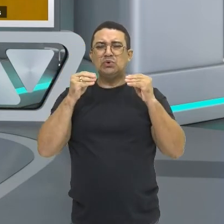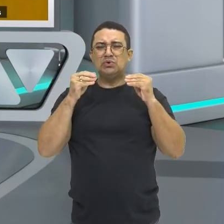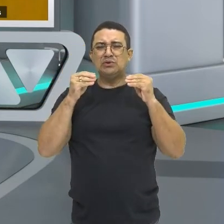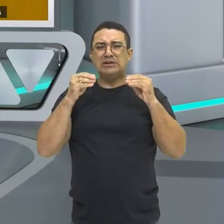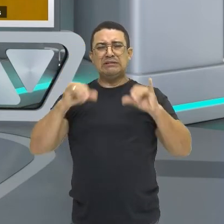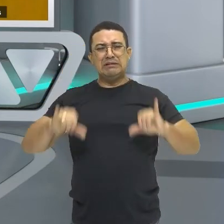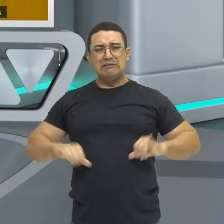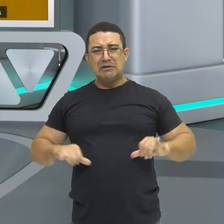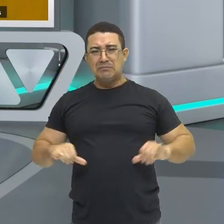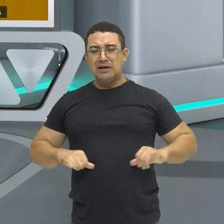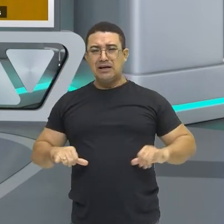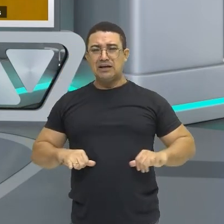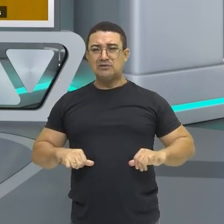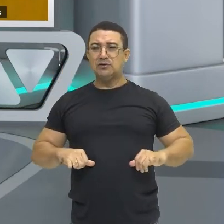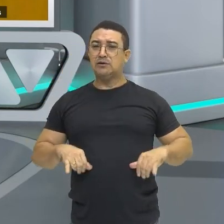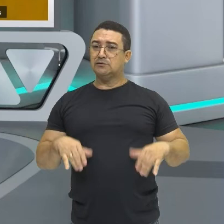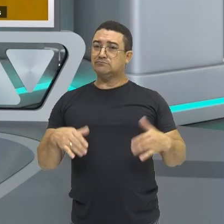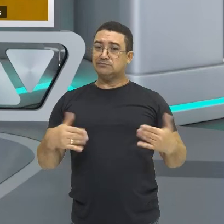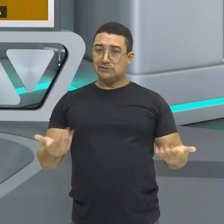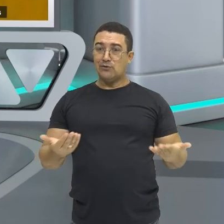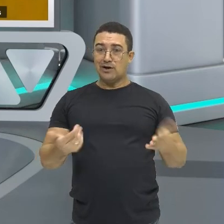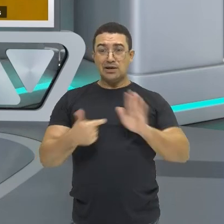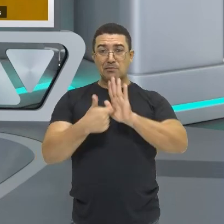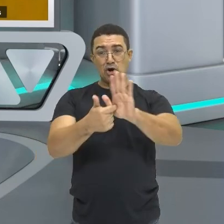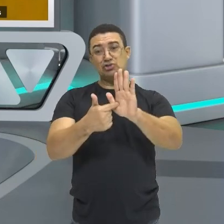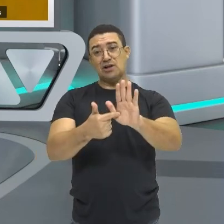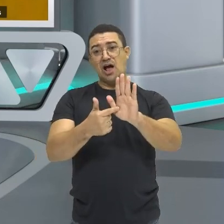certo? Então tudo isso era